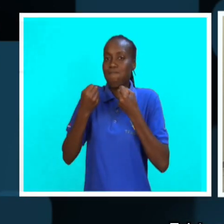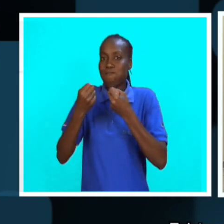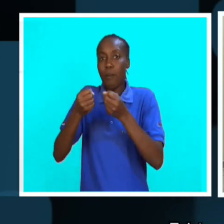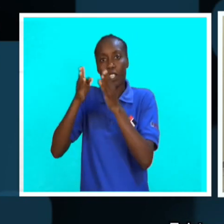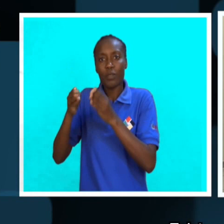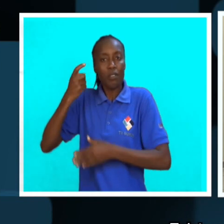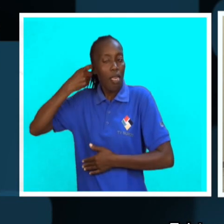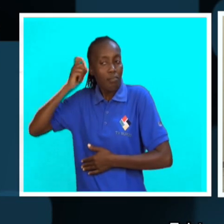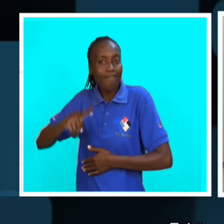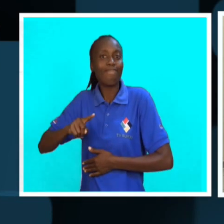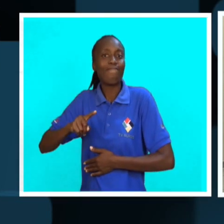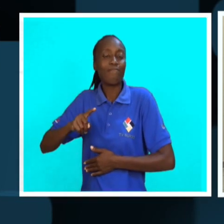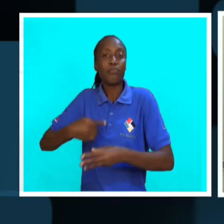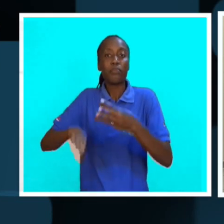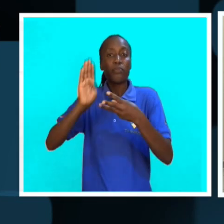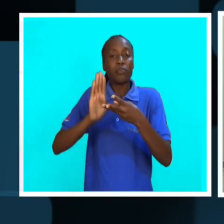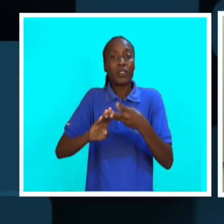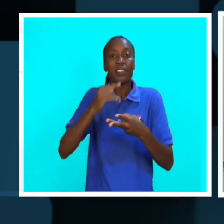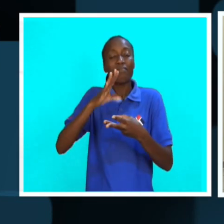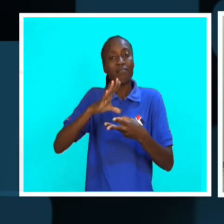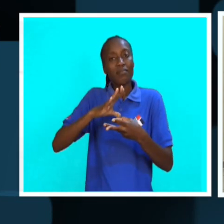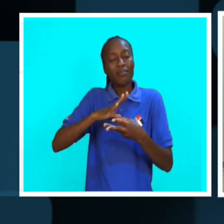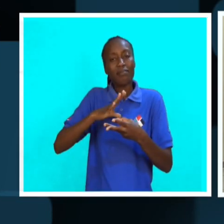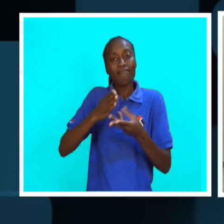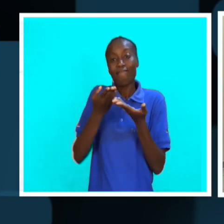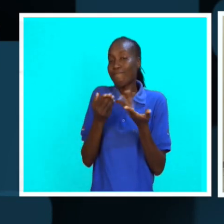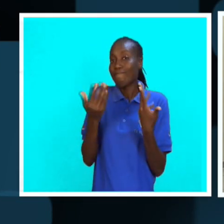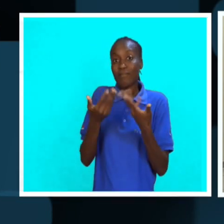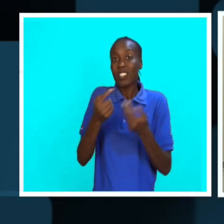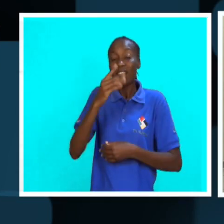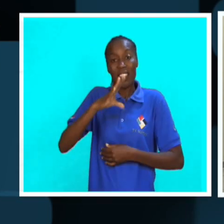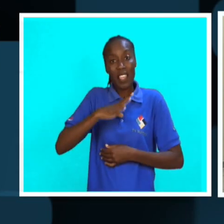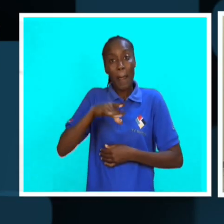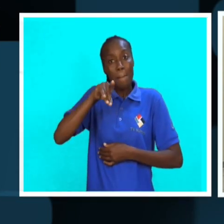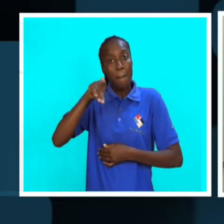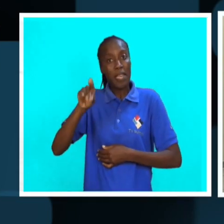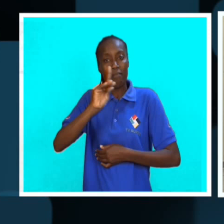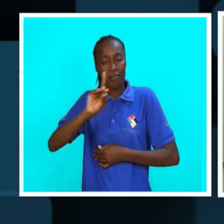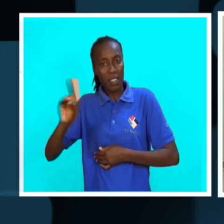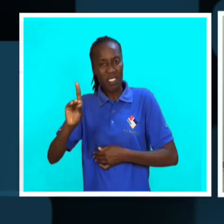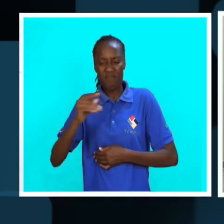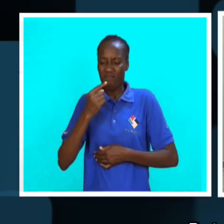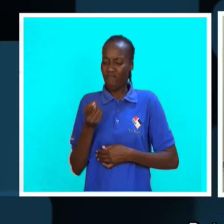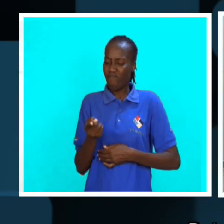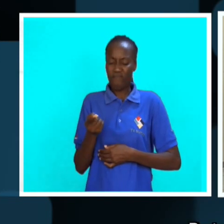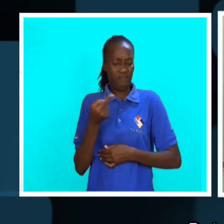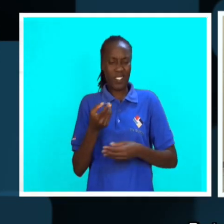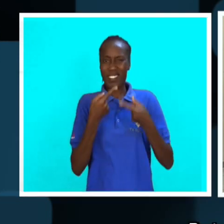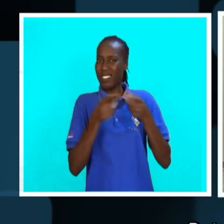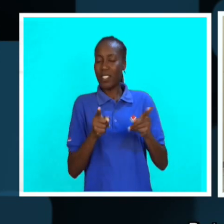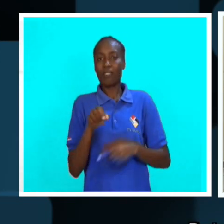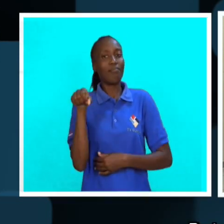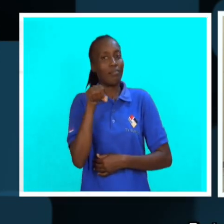o consumo de álcool a condutores, mas mesmo assim eles conduzem. Portanto, não vai ser, com os portadores